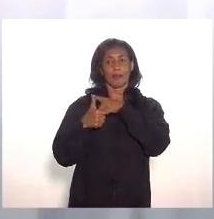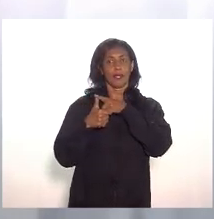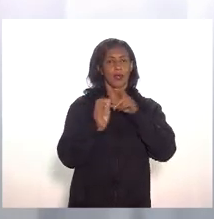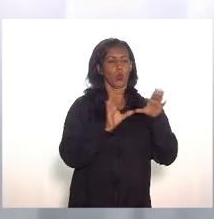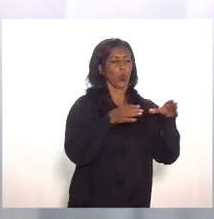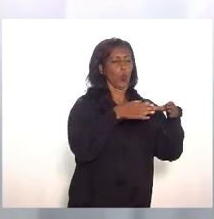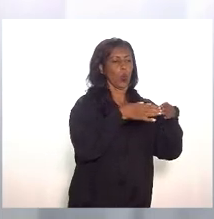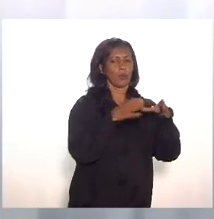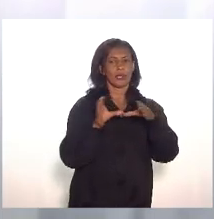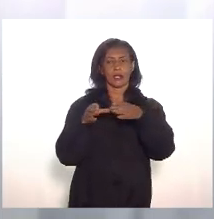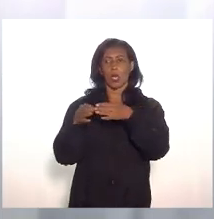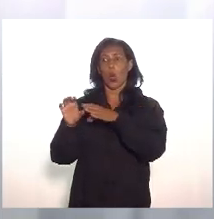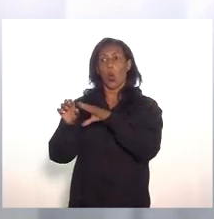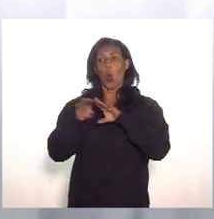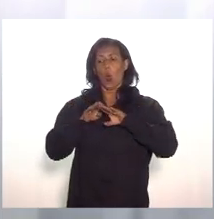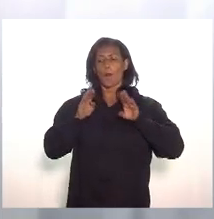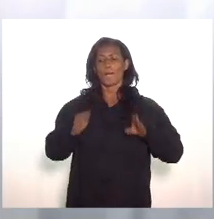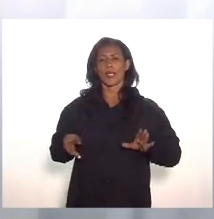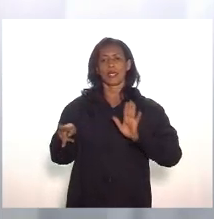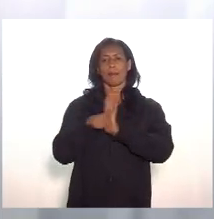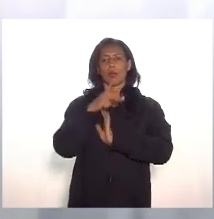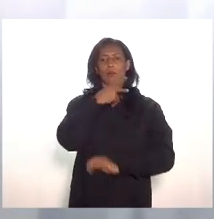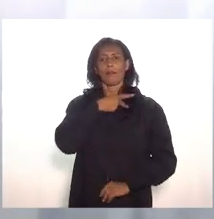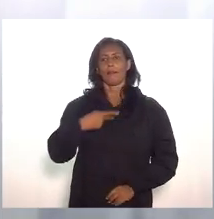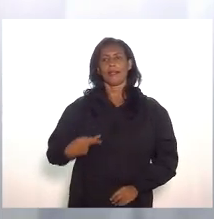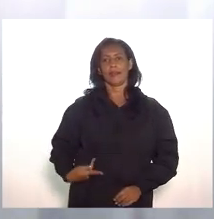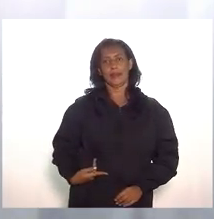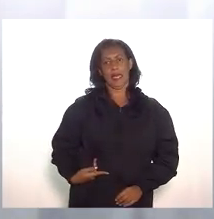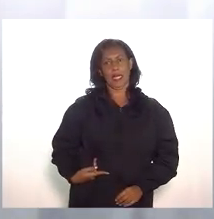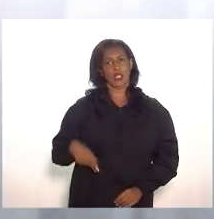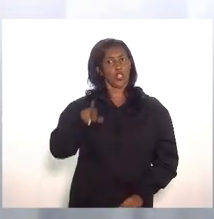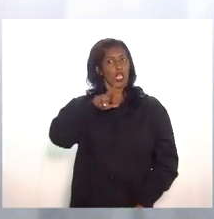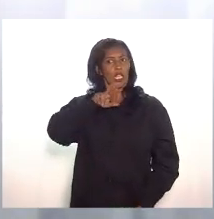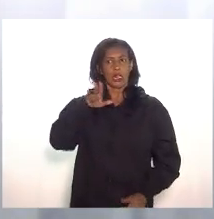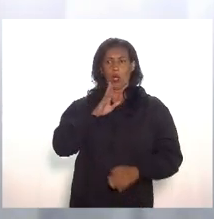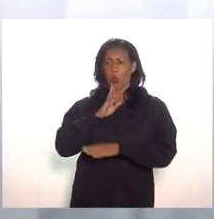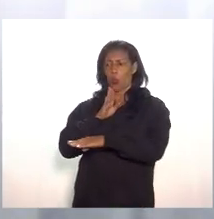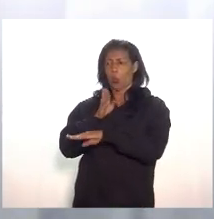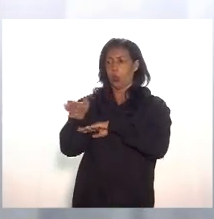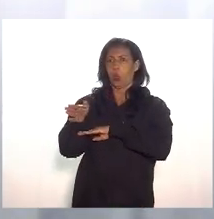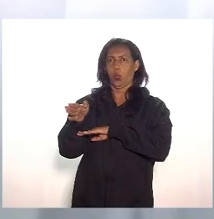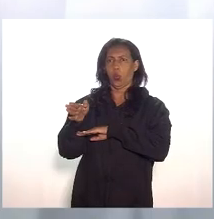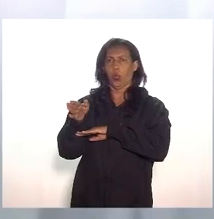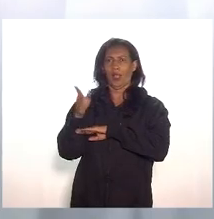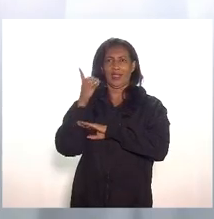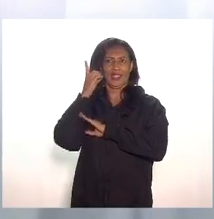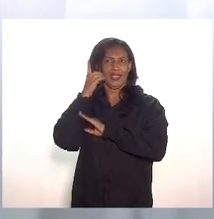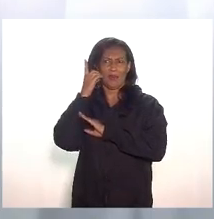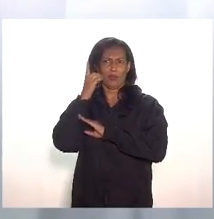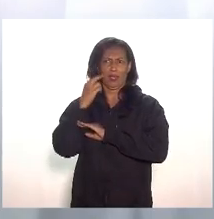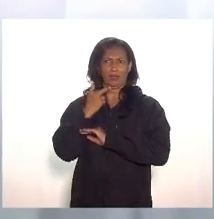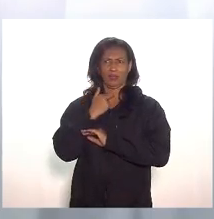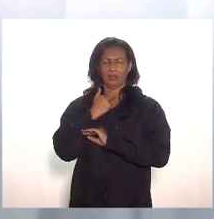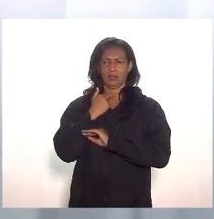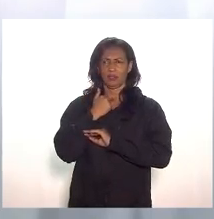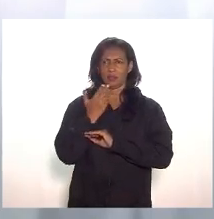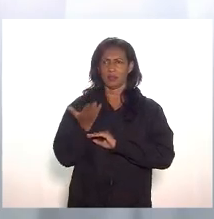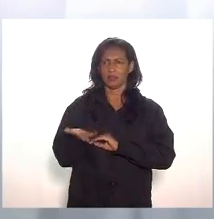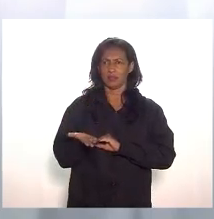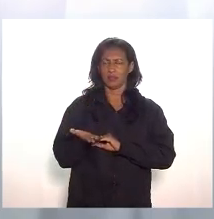ou para essa mesa, para a mesa dessa casa, para a presidência, e não exclusivamente para a deputada. Uma coisa é pedido